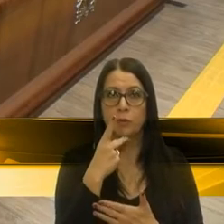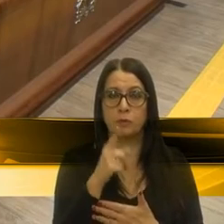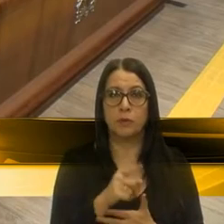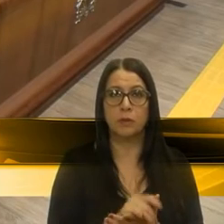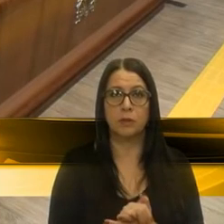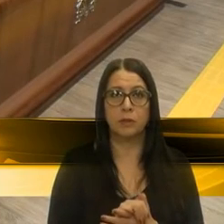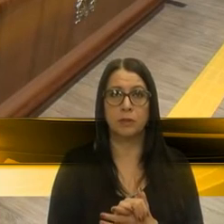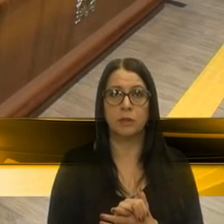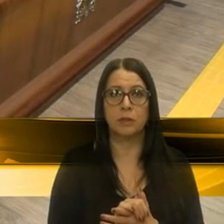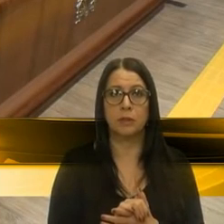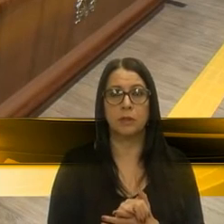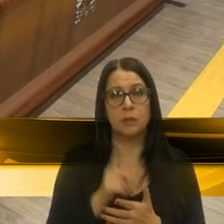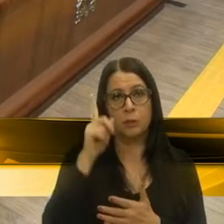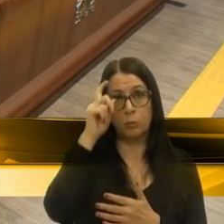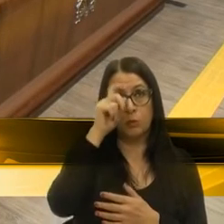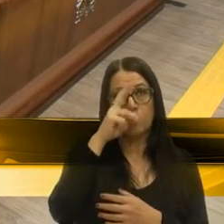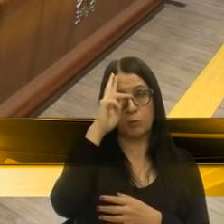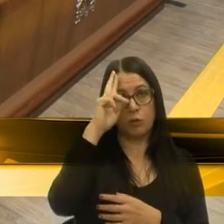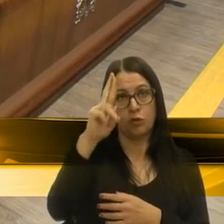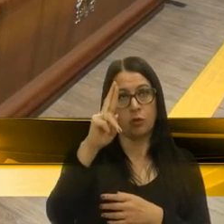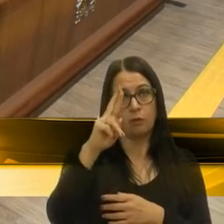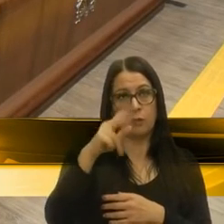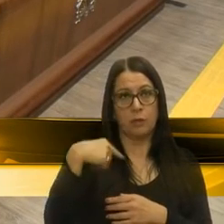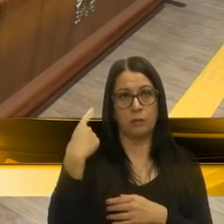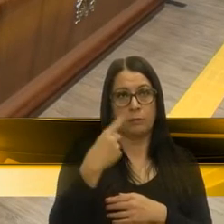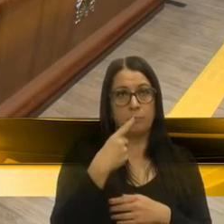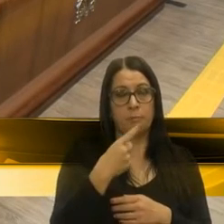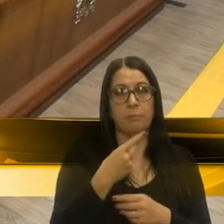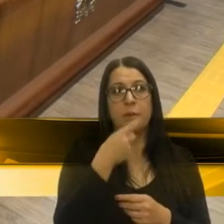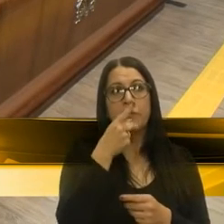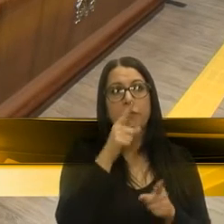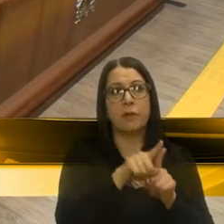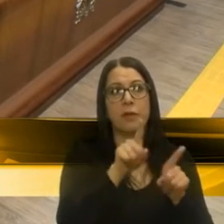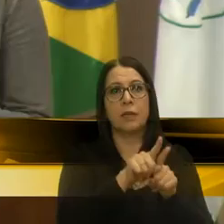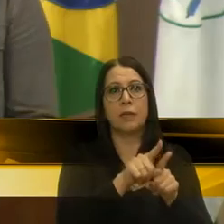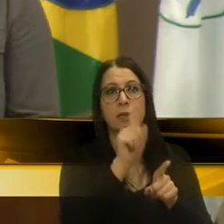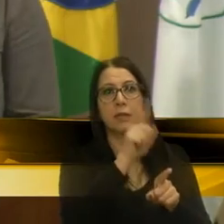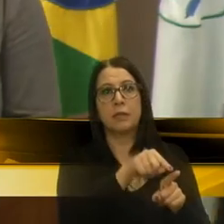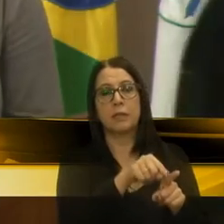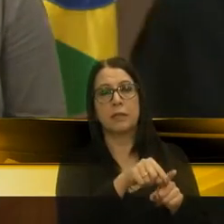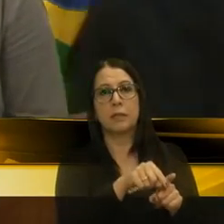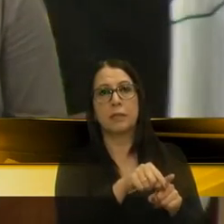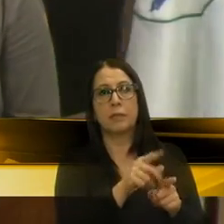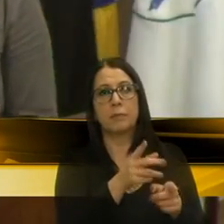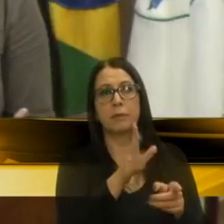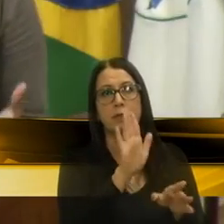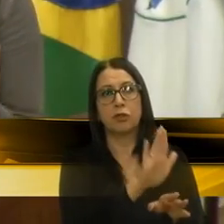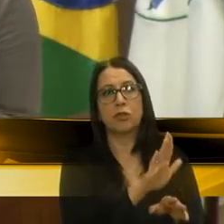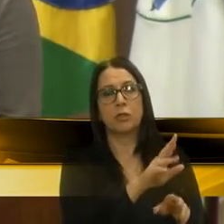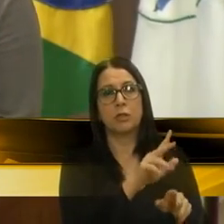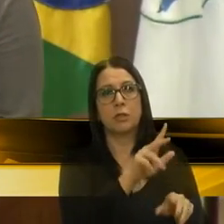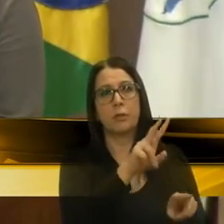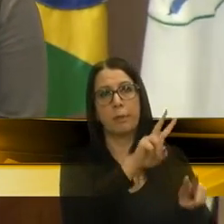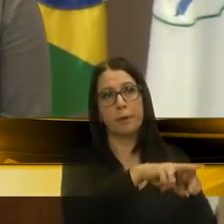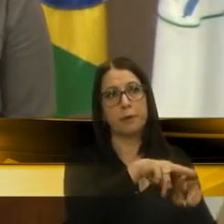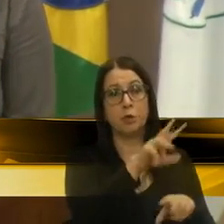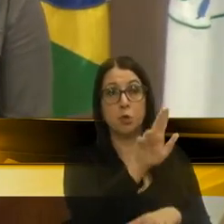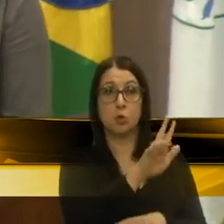o Moro era um chefe de uma força-tarefa para incriminar o presidente Lula. Isso é o que a gente